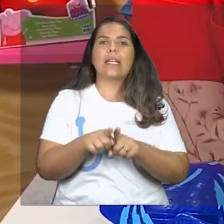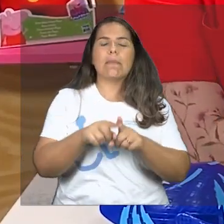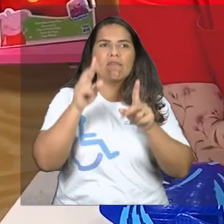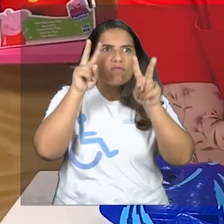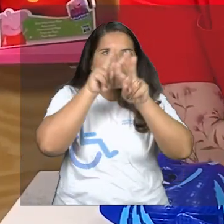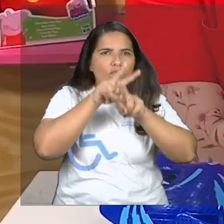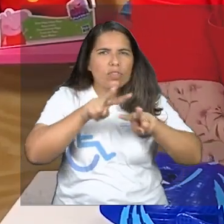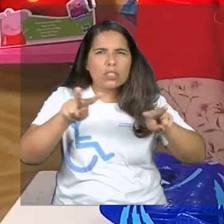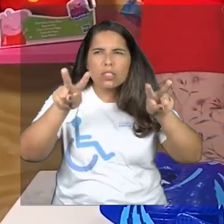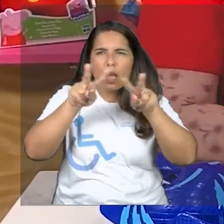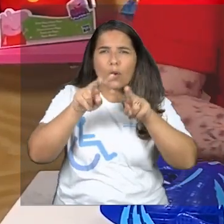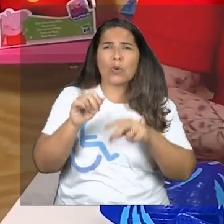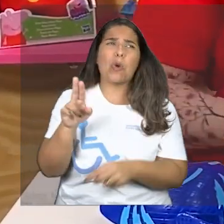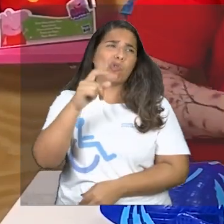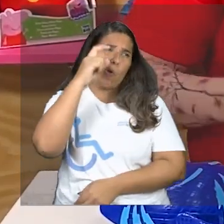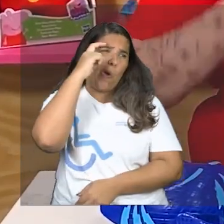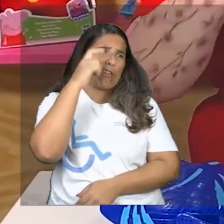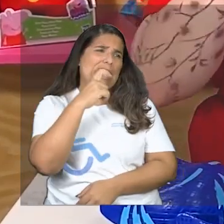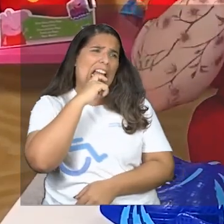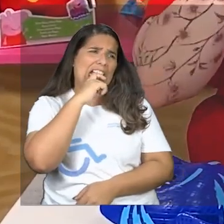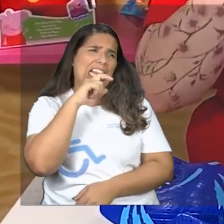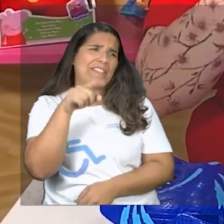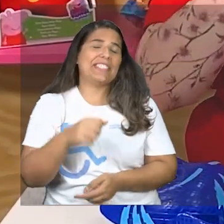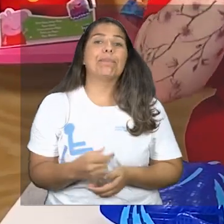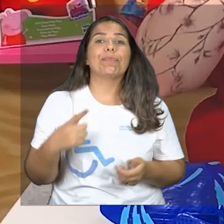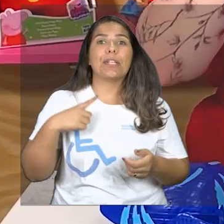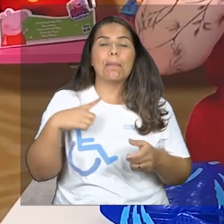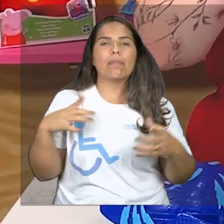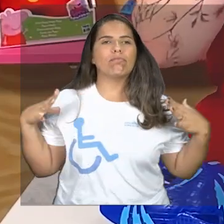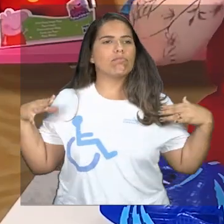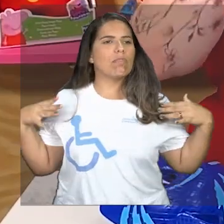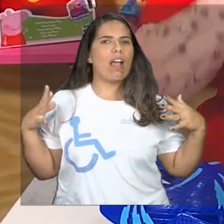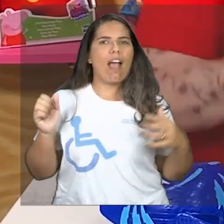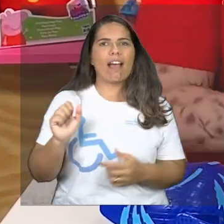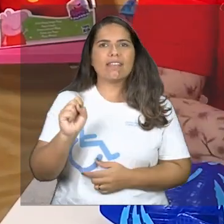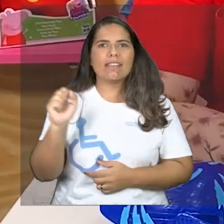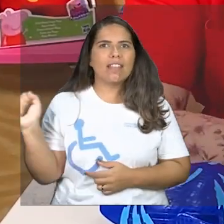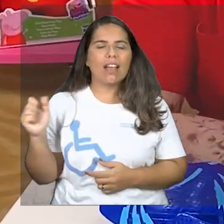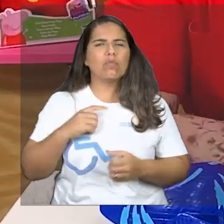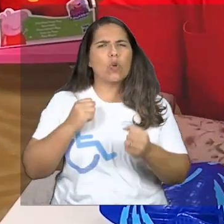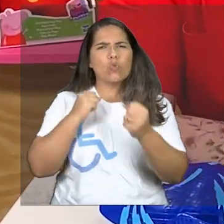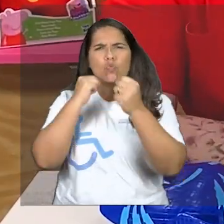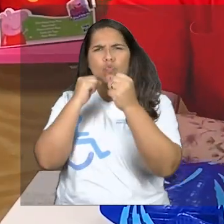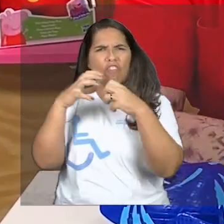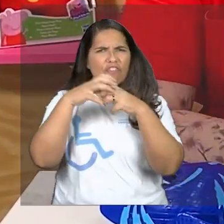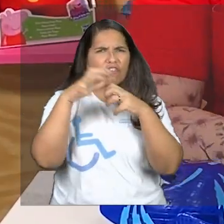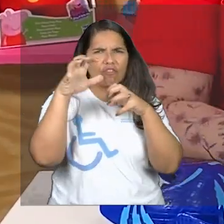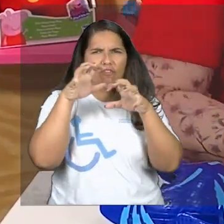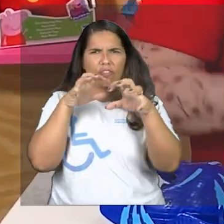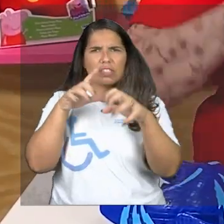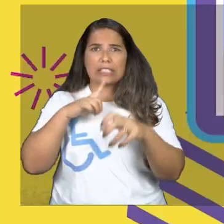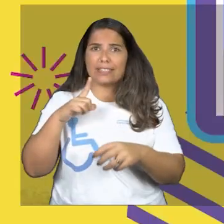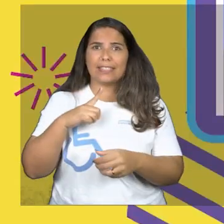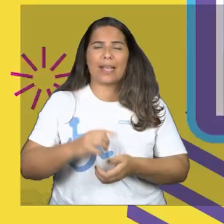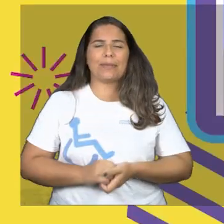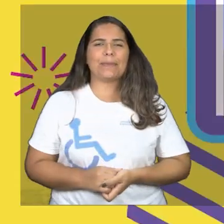tem uma supervisão inveja, né, porque usa o óculos. E pra completar, ainda tem asas e garras pra poder lutar contra os